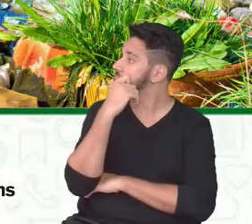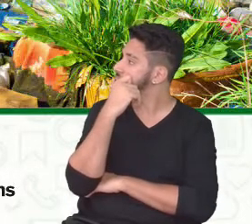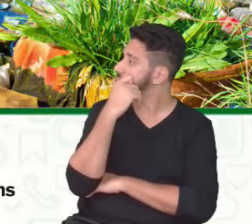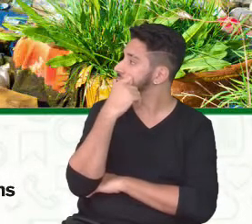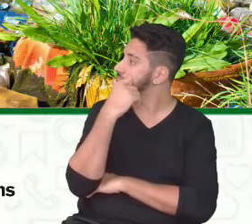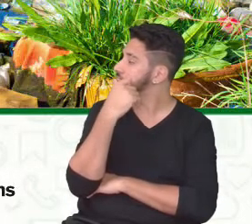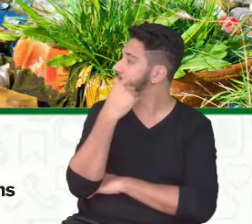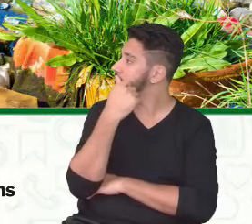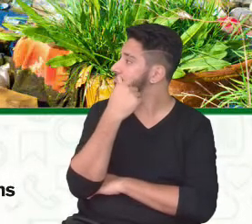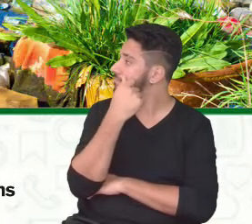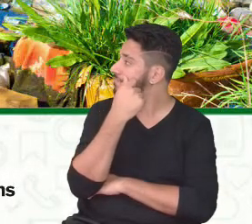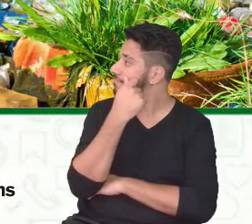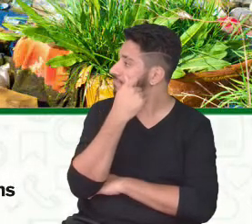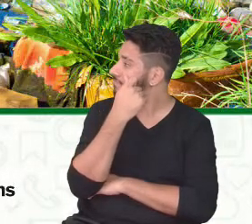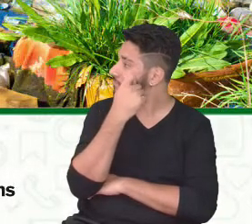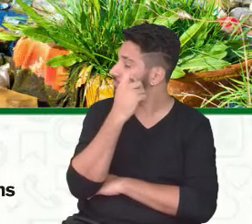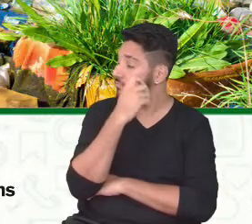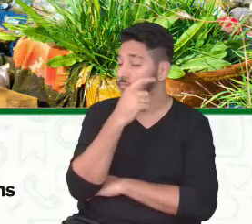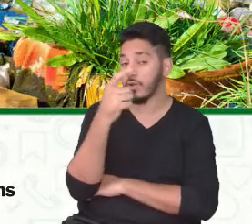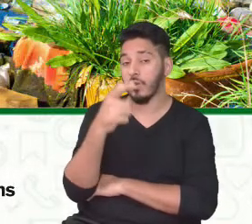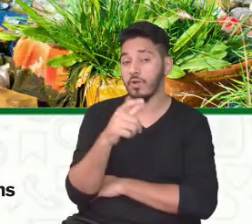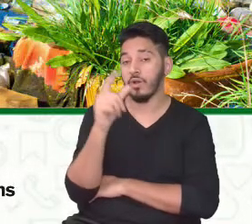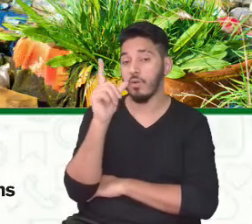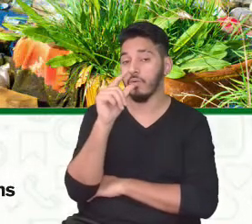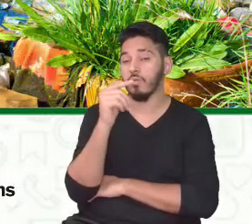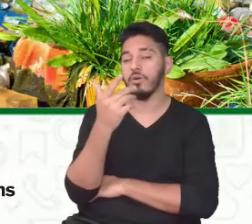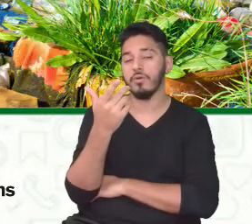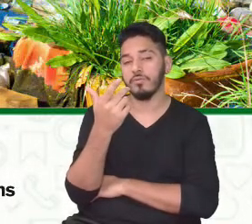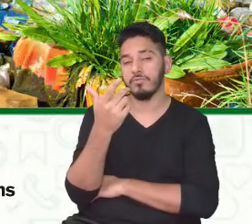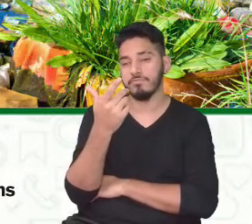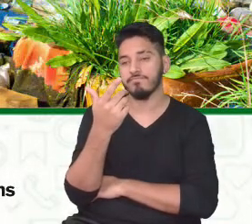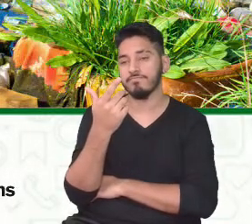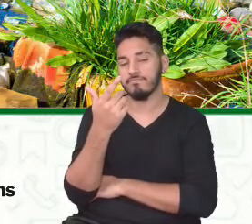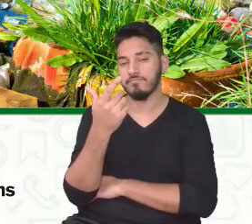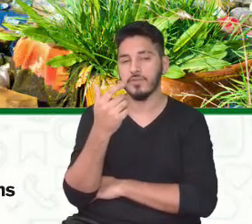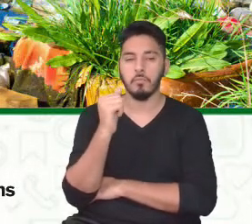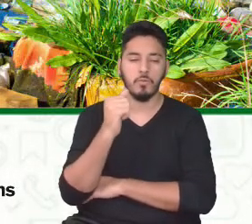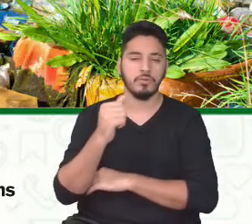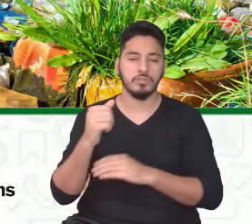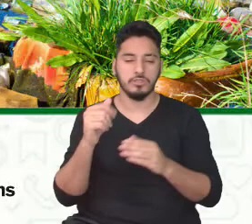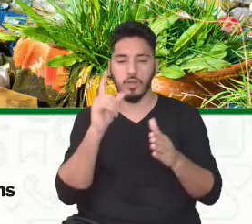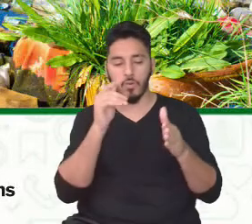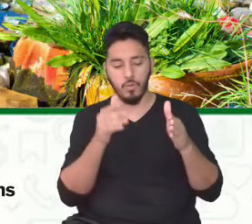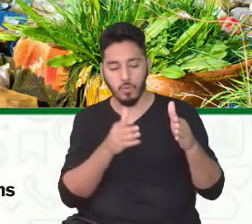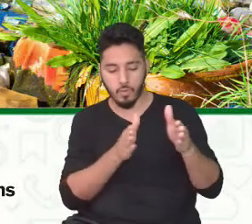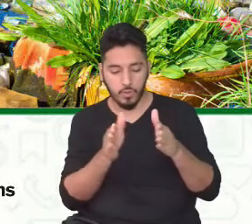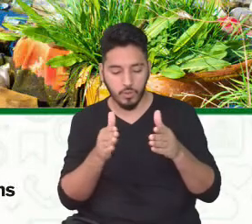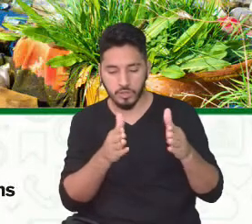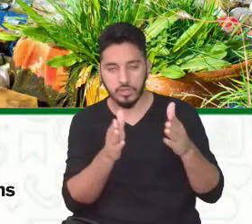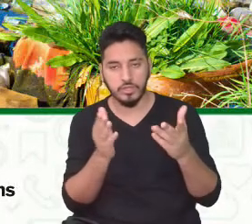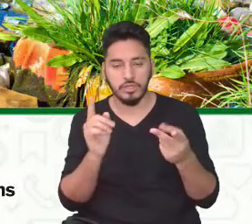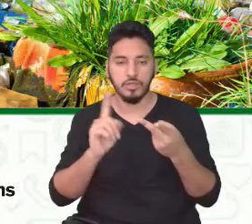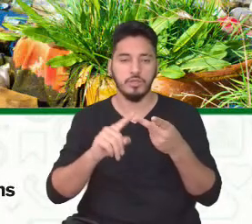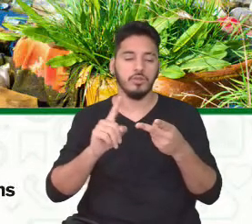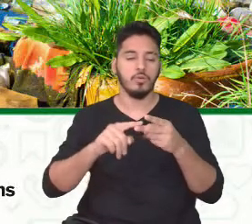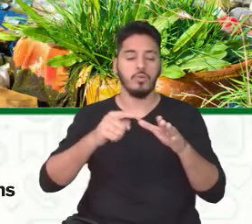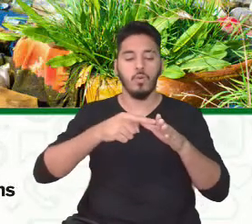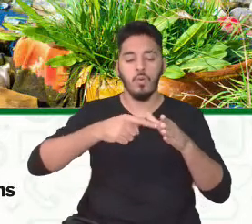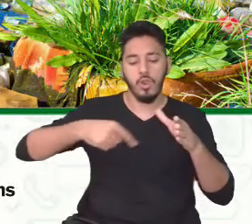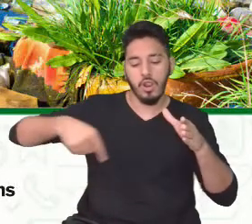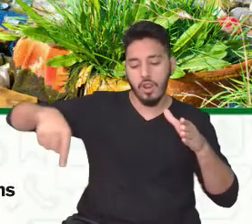tá esse corpo hídrico em nós temos aqui ó pode ser um rio pode ser